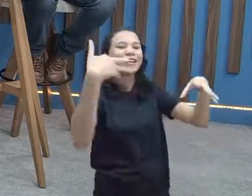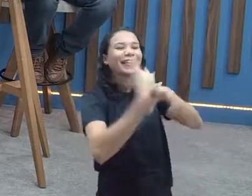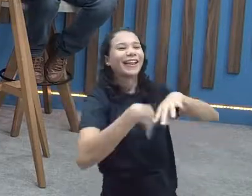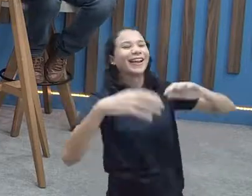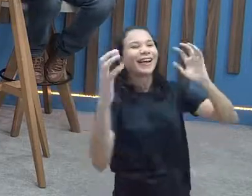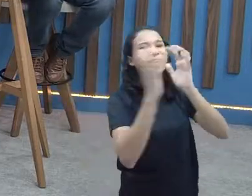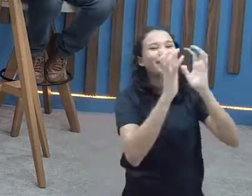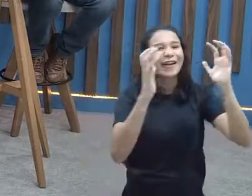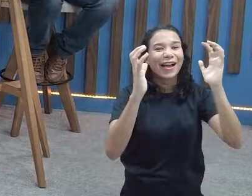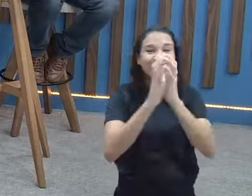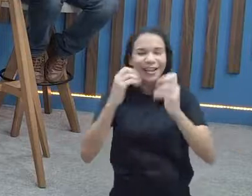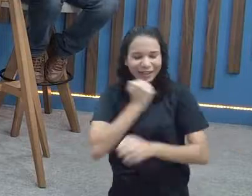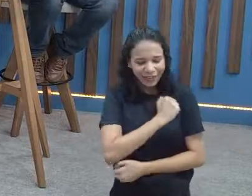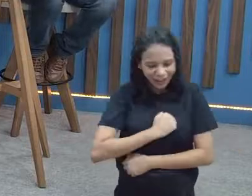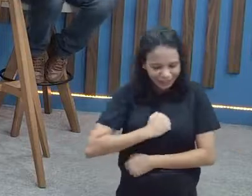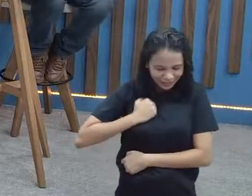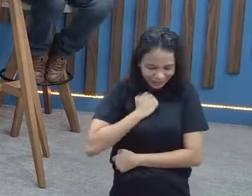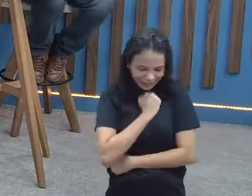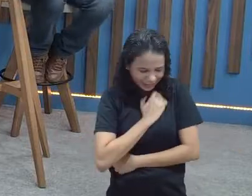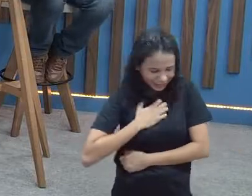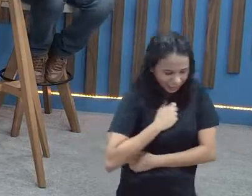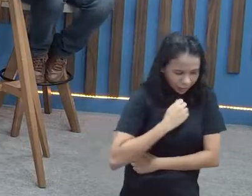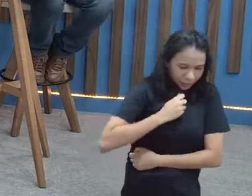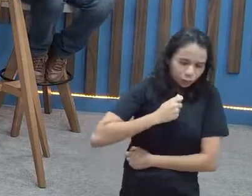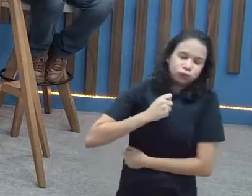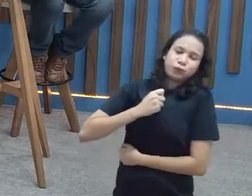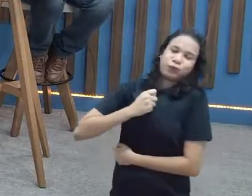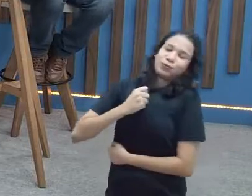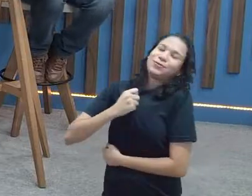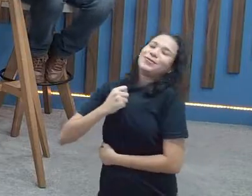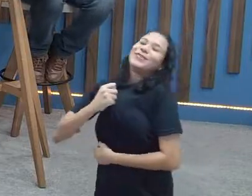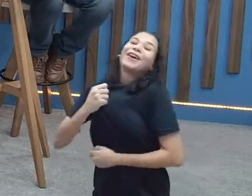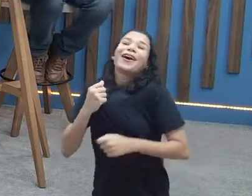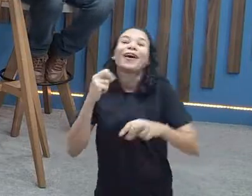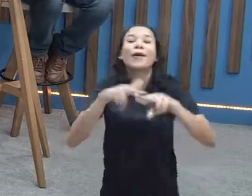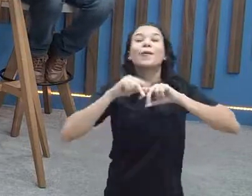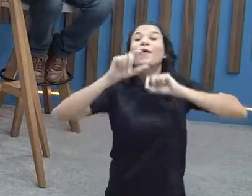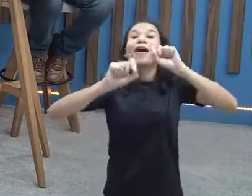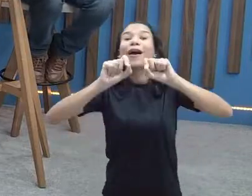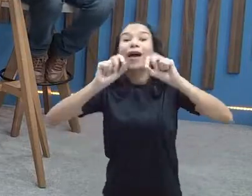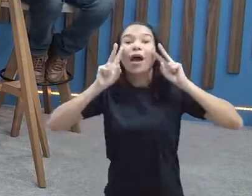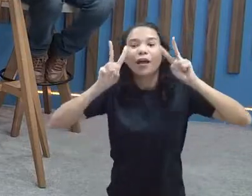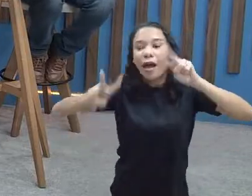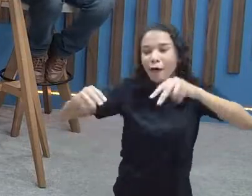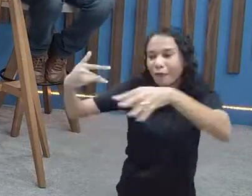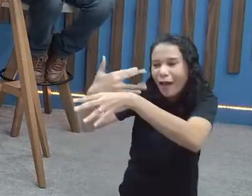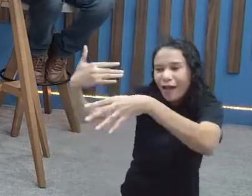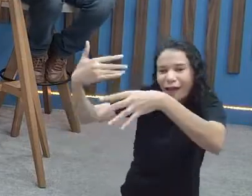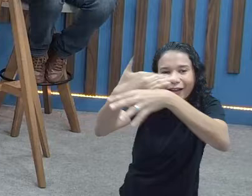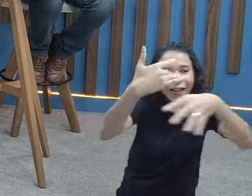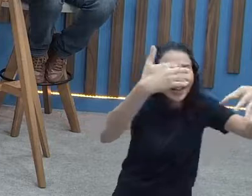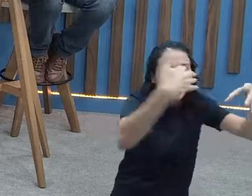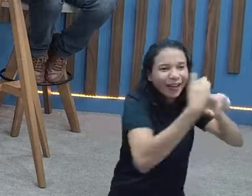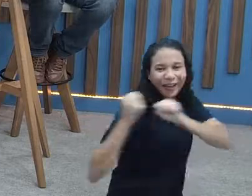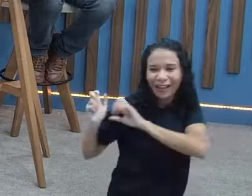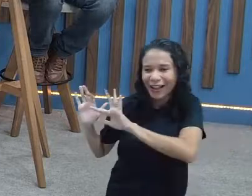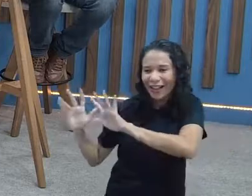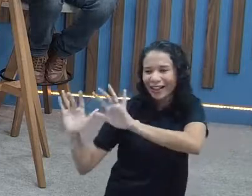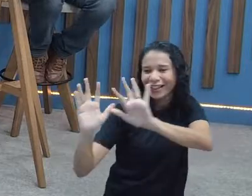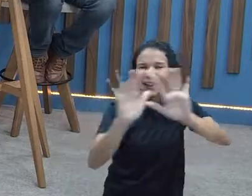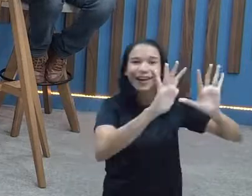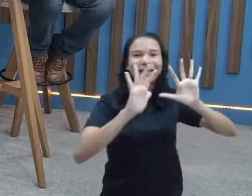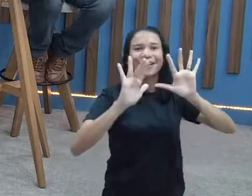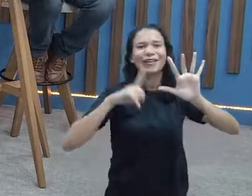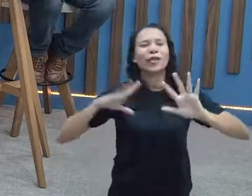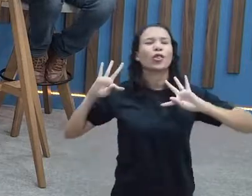Recife, foi a saudade que me trouxe pelo braço. Quero ver novamente vassouras na